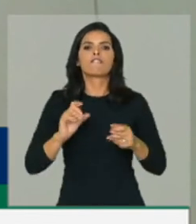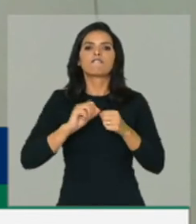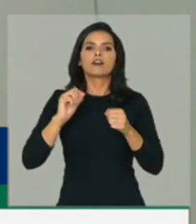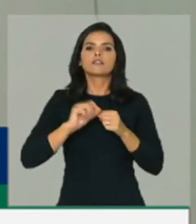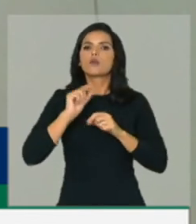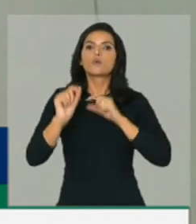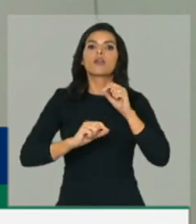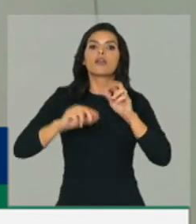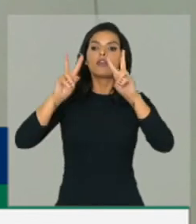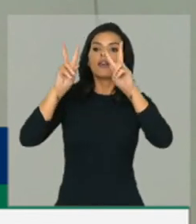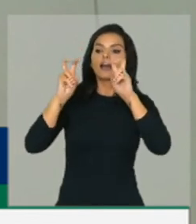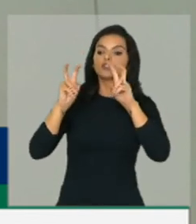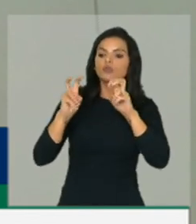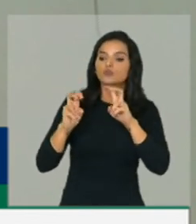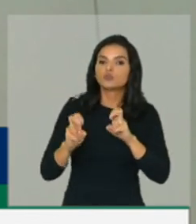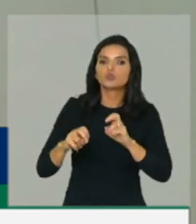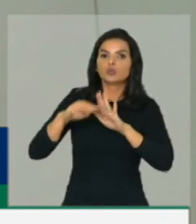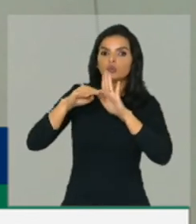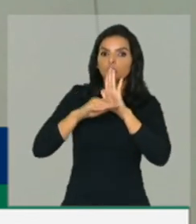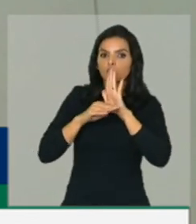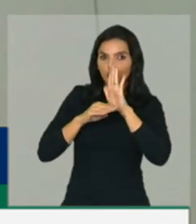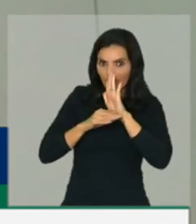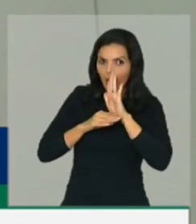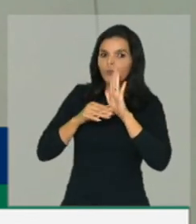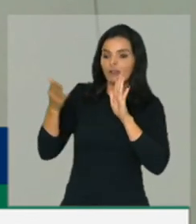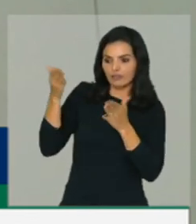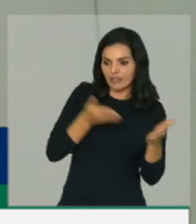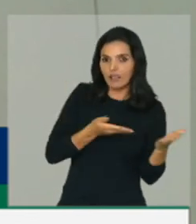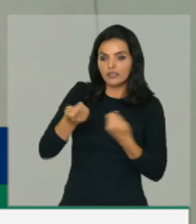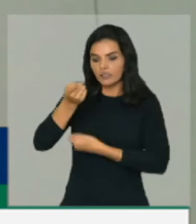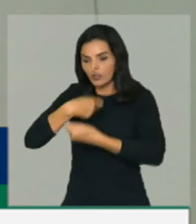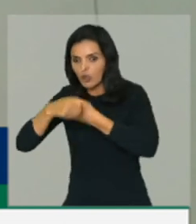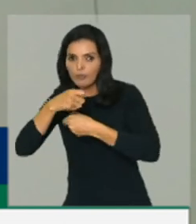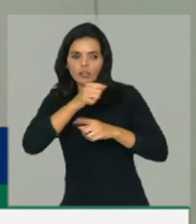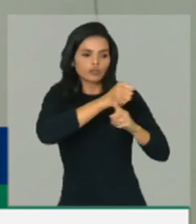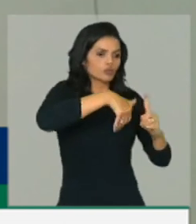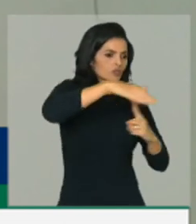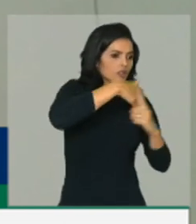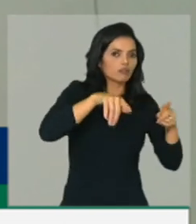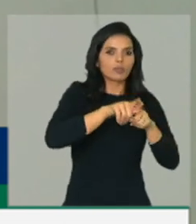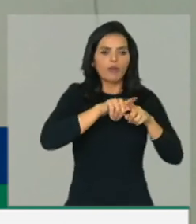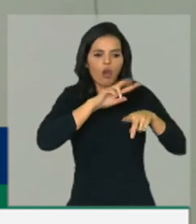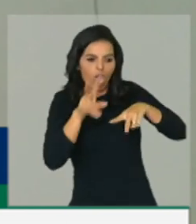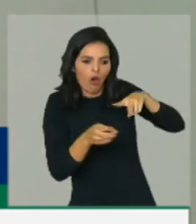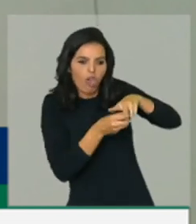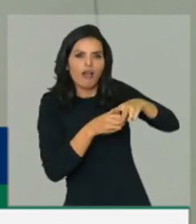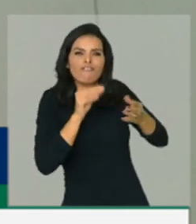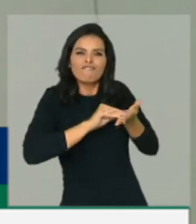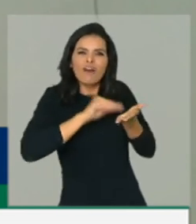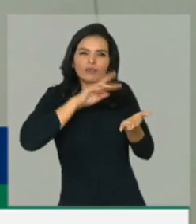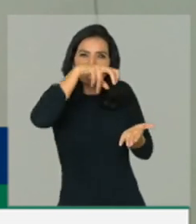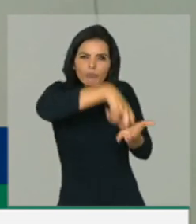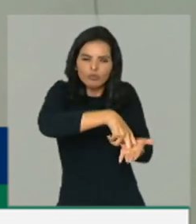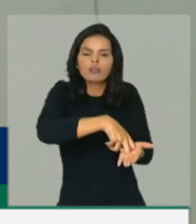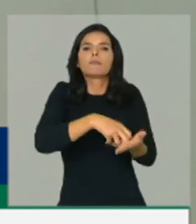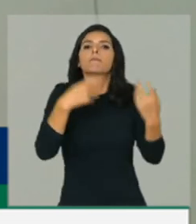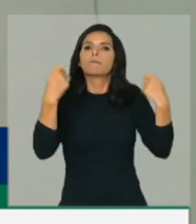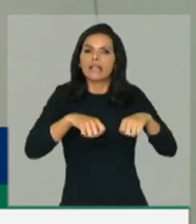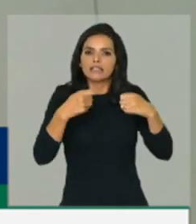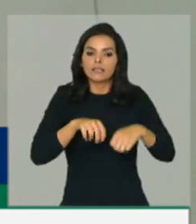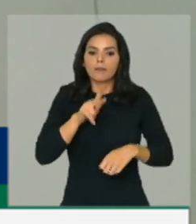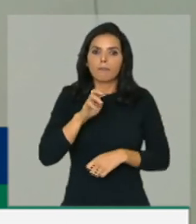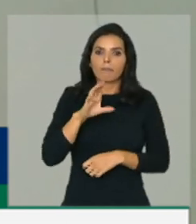com que a agenda econômica, social e também de combate à corrupção e impunidade através da